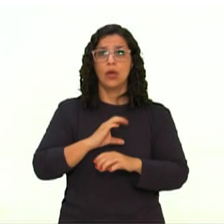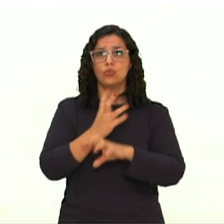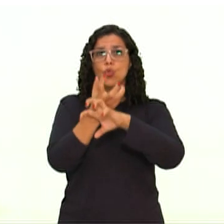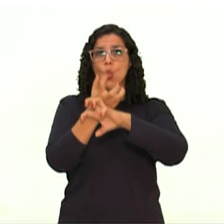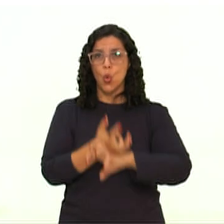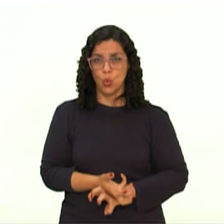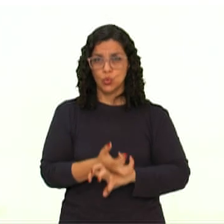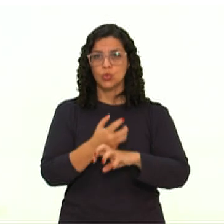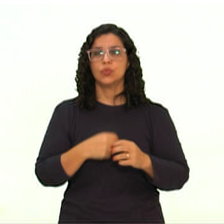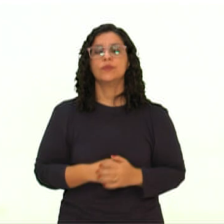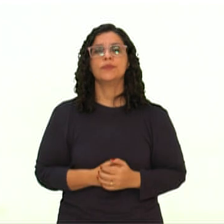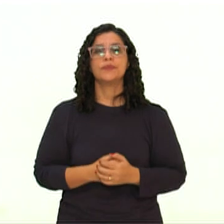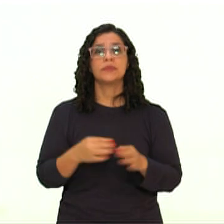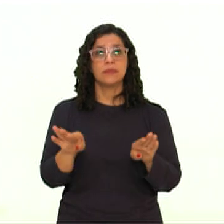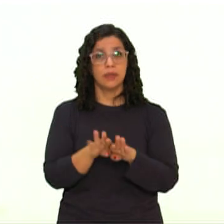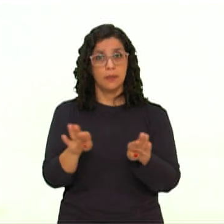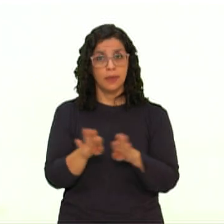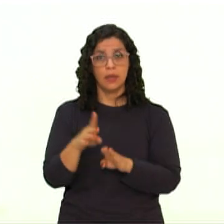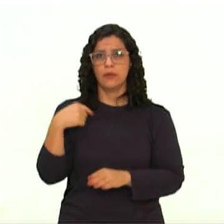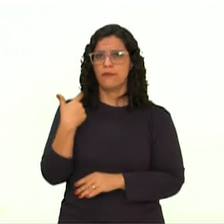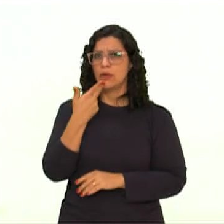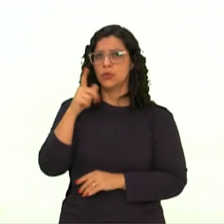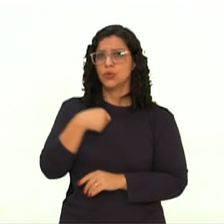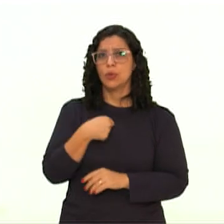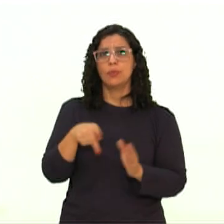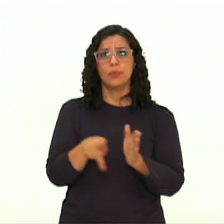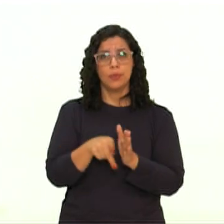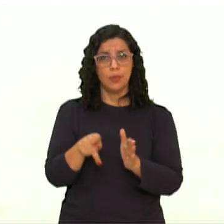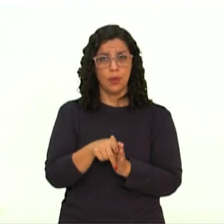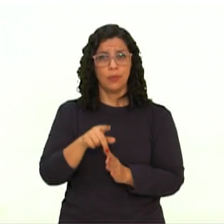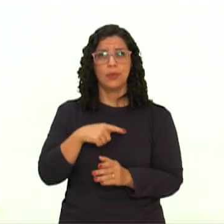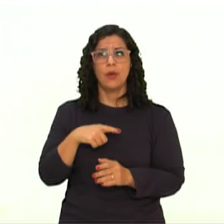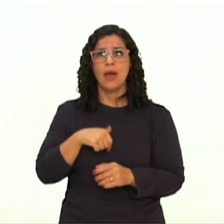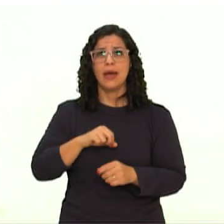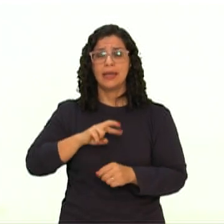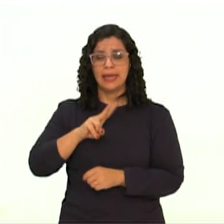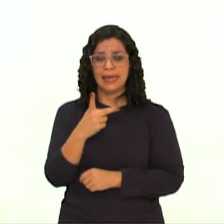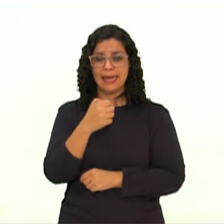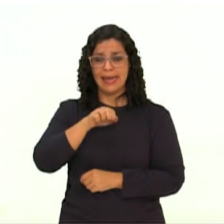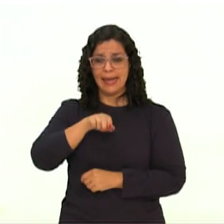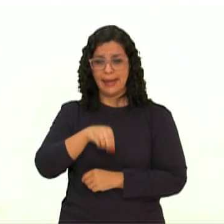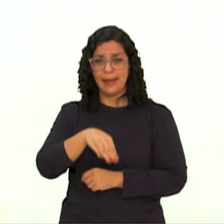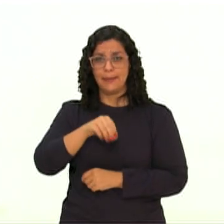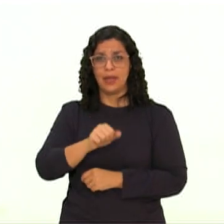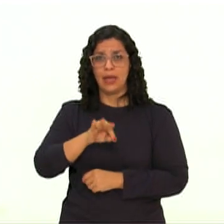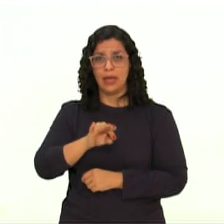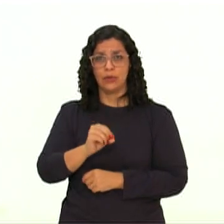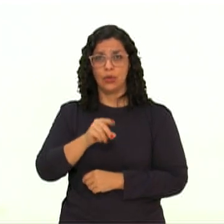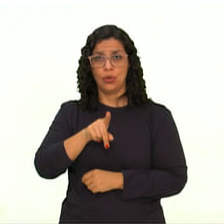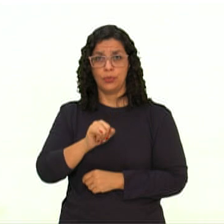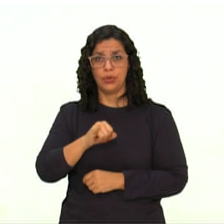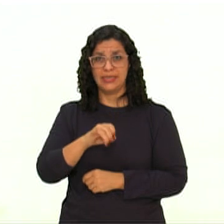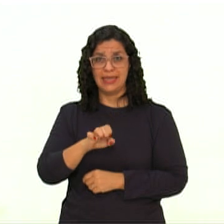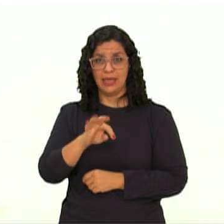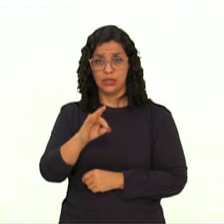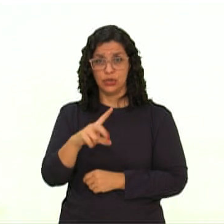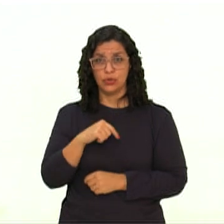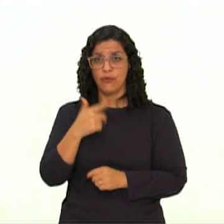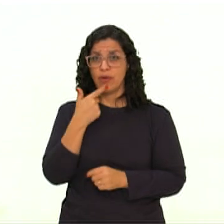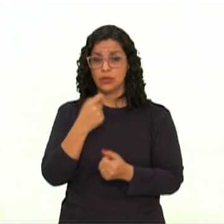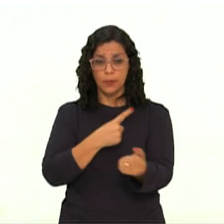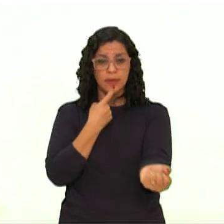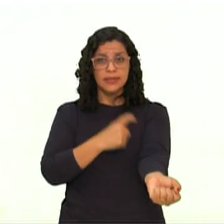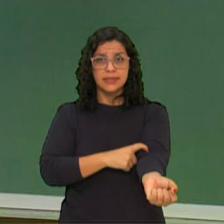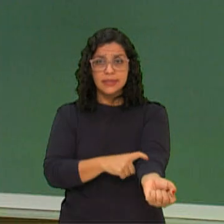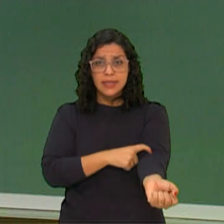conjuntivo ósseo, também sobre tecido conjuntivo hematopoético, também uma retomadinha sobre o sangue